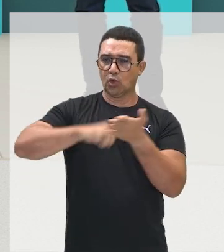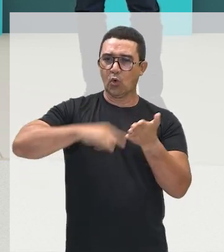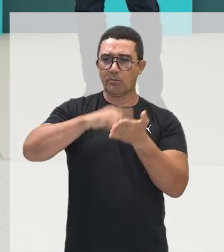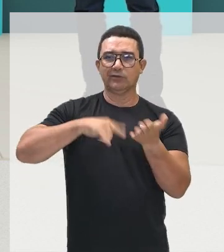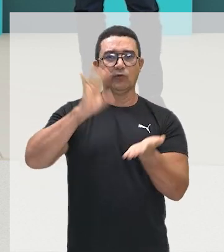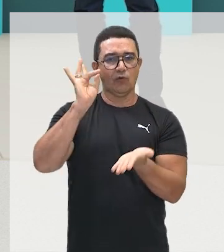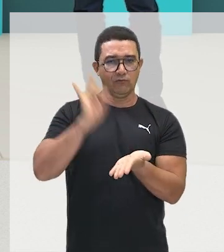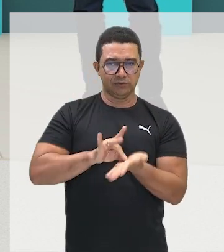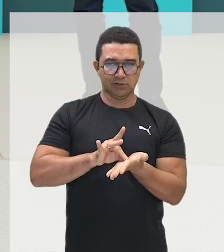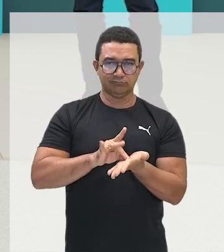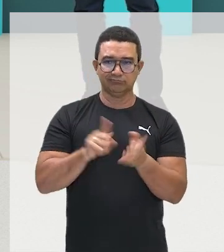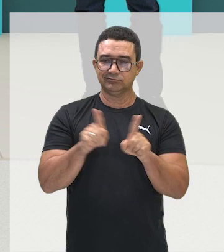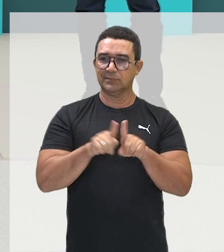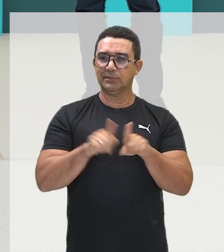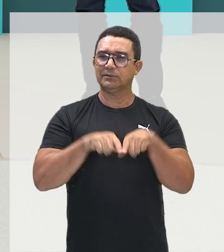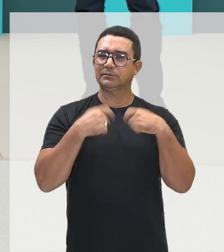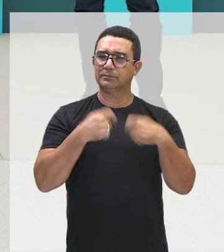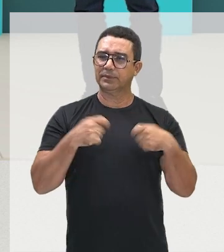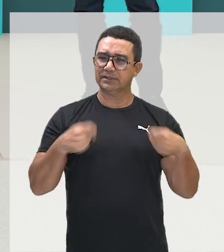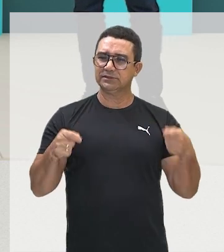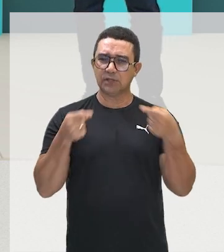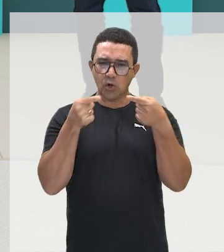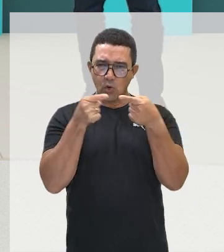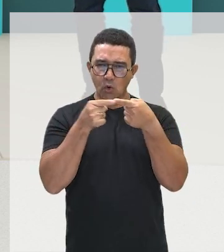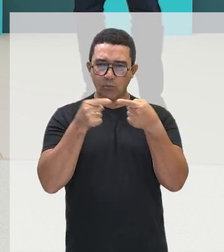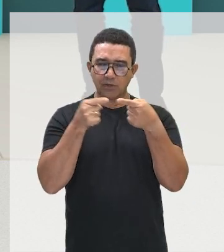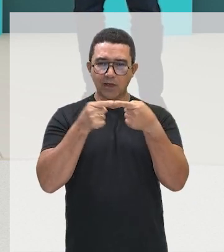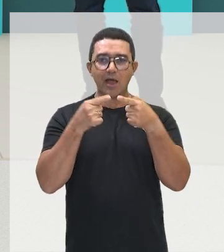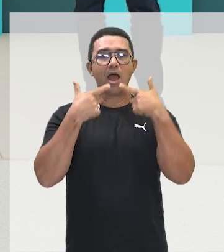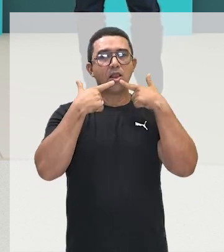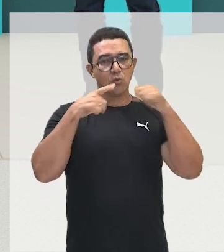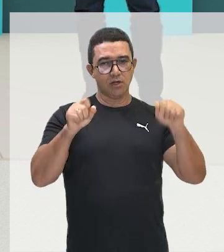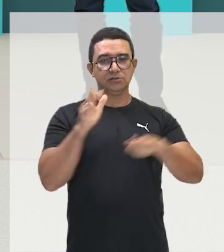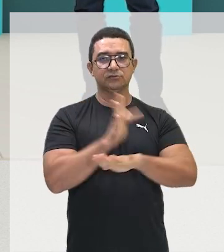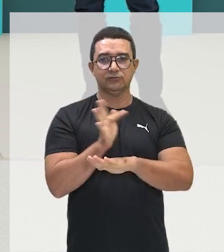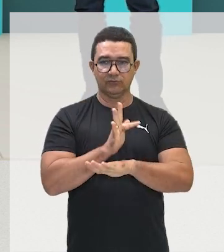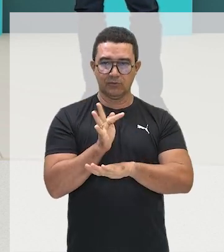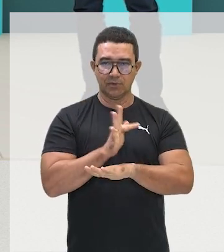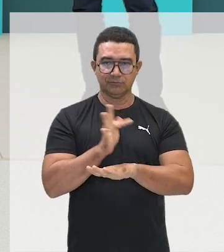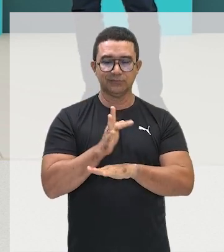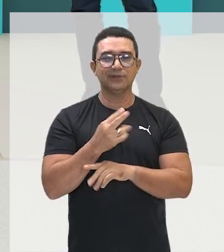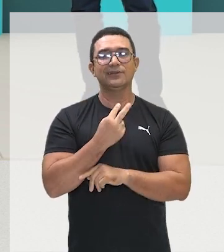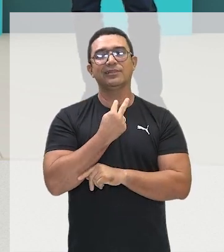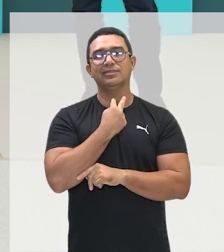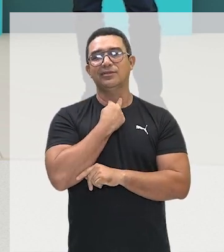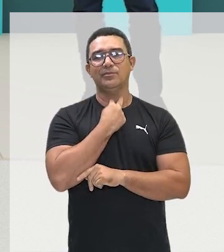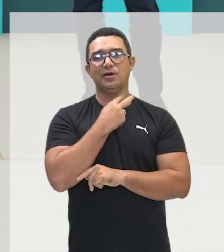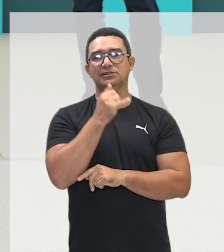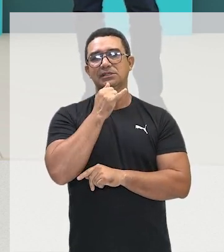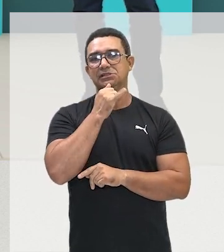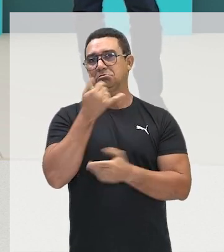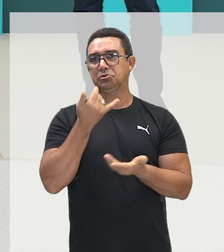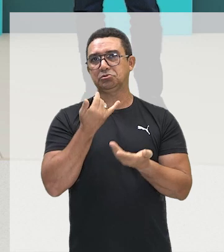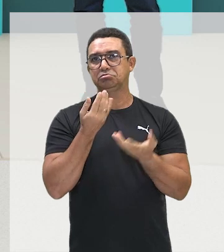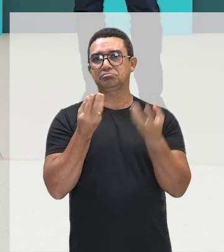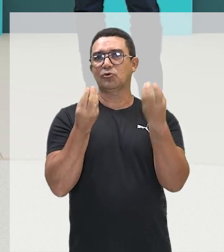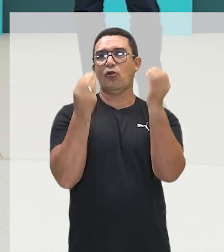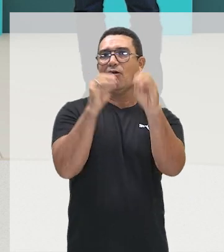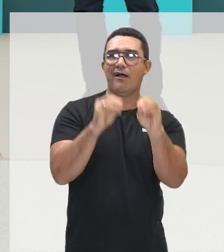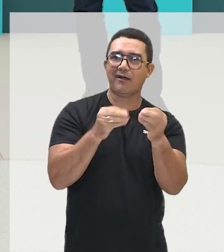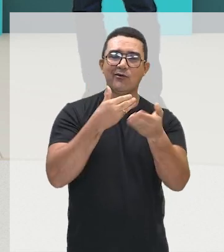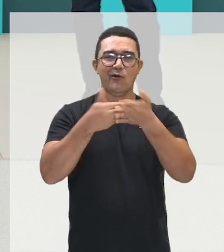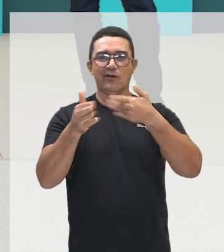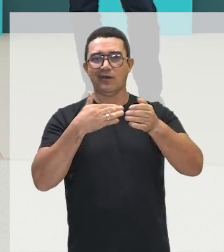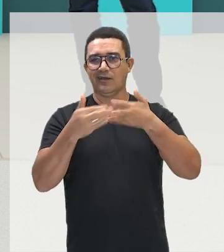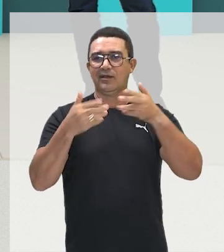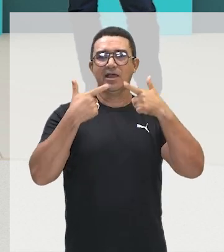precisam estar de acordo com a linguagem formal, tá? Não pode ter gírias ou qualquer outro elemento que